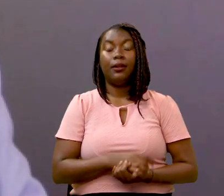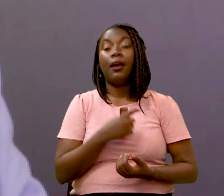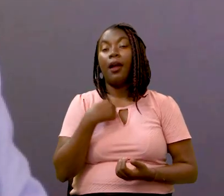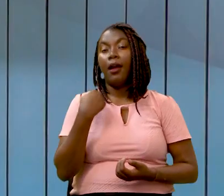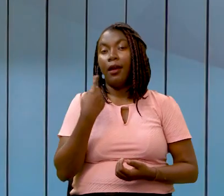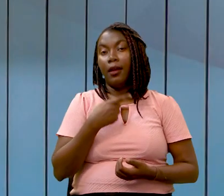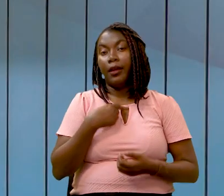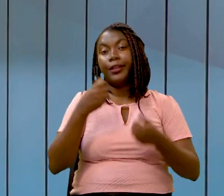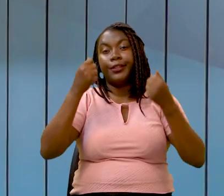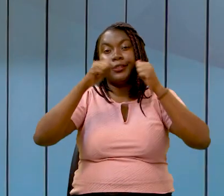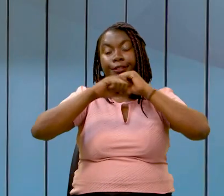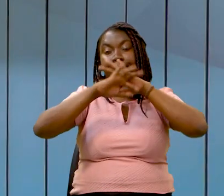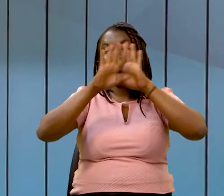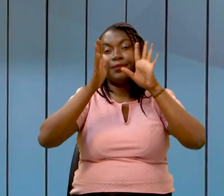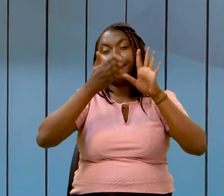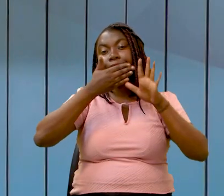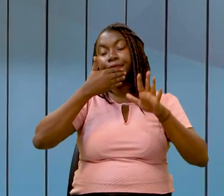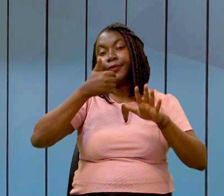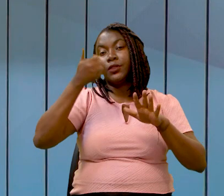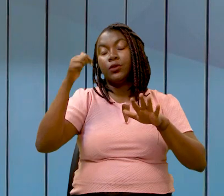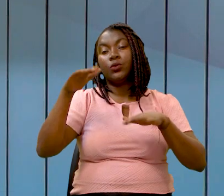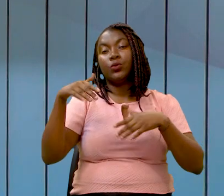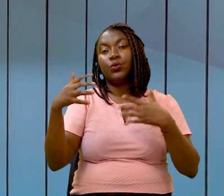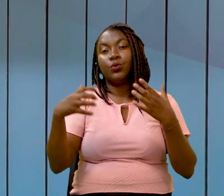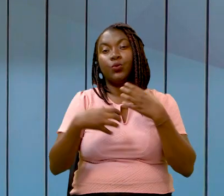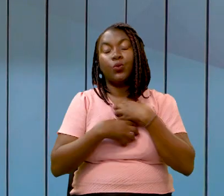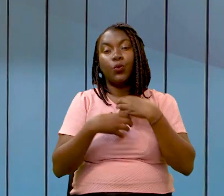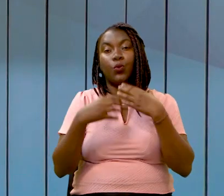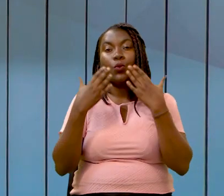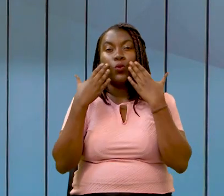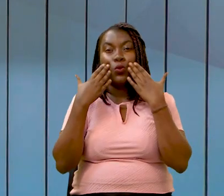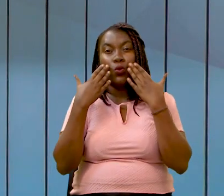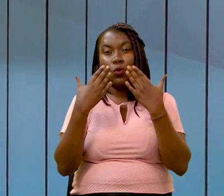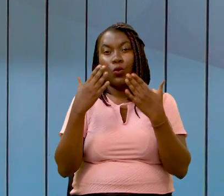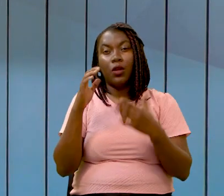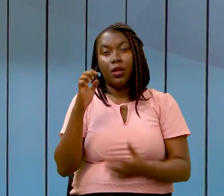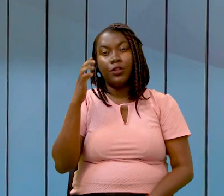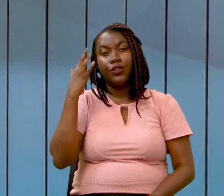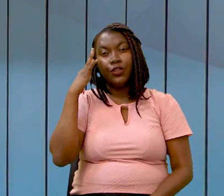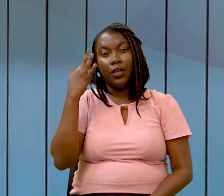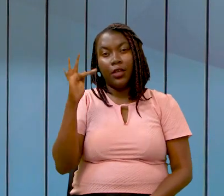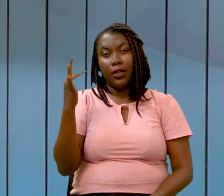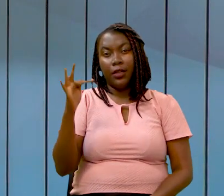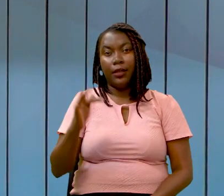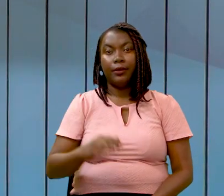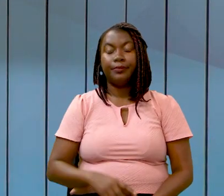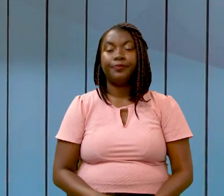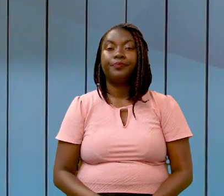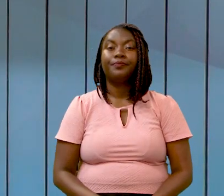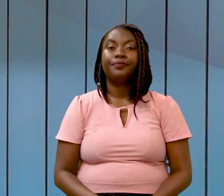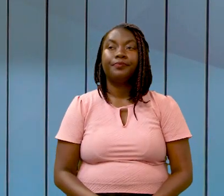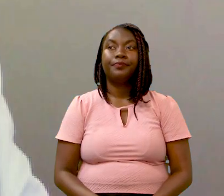para a gente esclarecer melhor, quais seriam então os sintomas bem evidentes da enxaqueca?